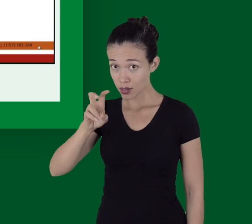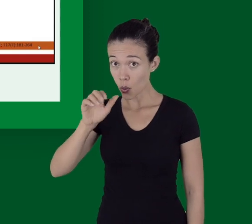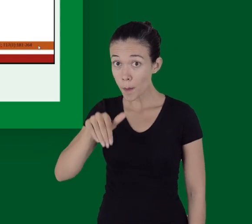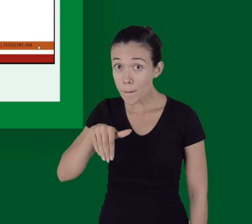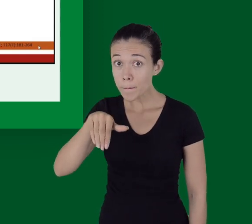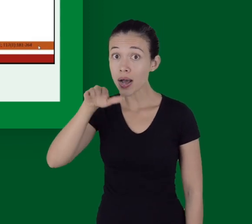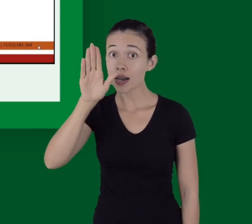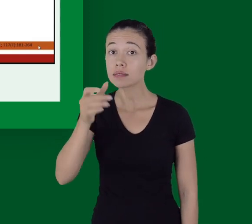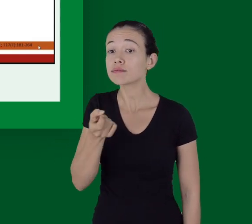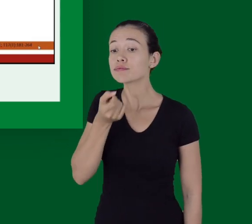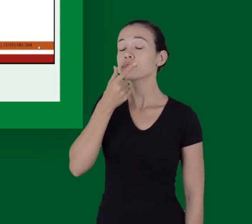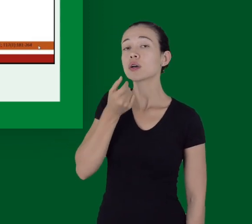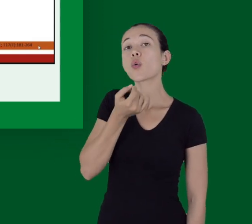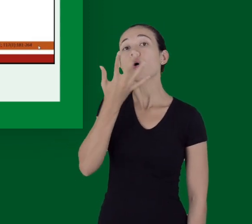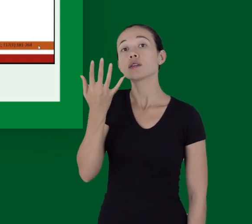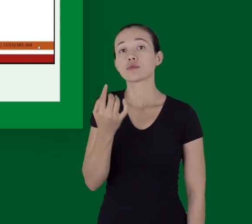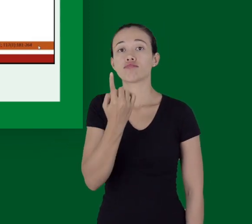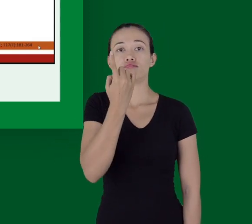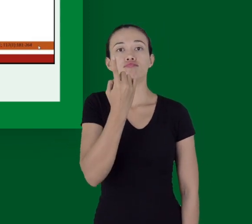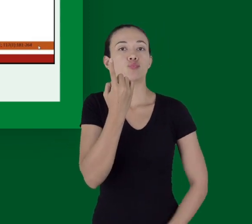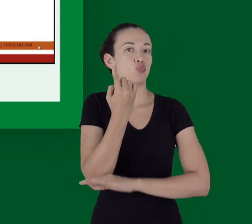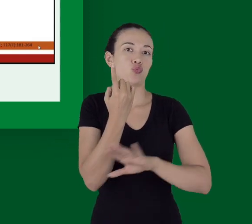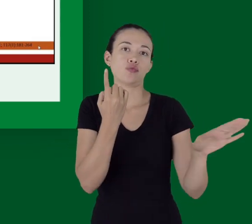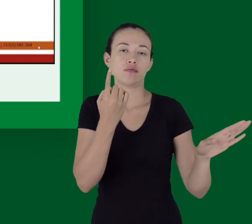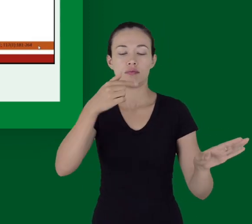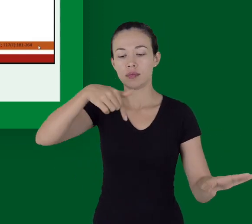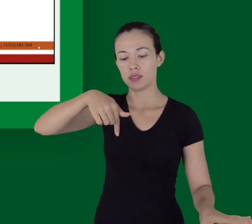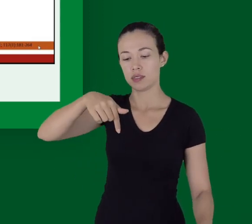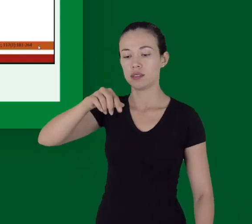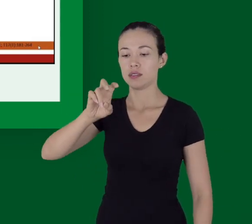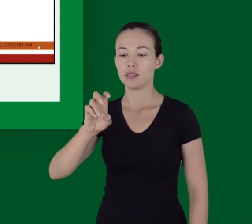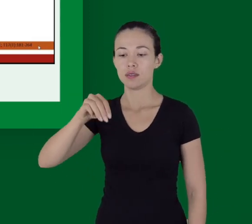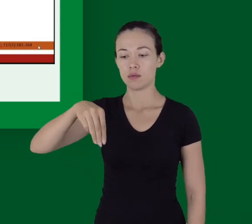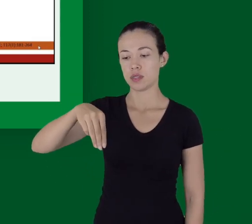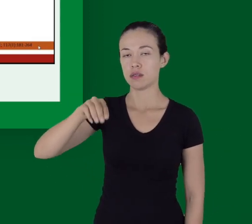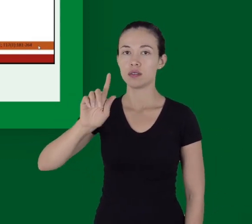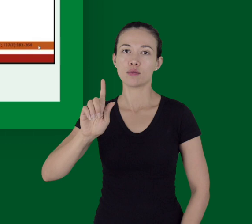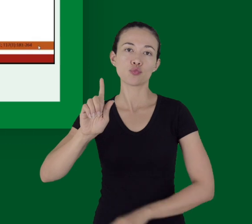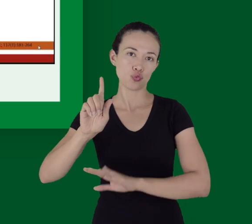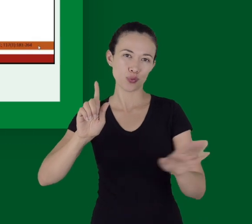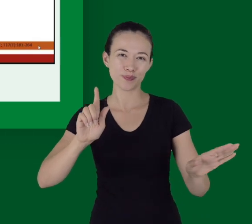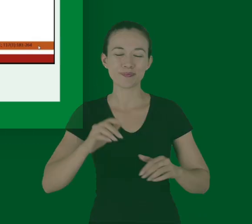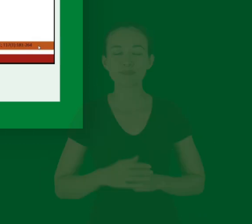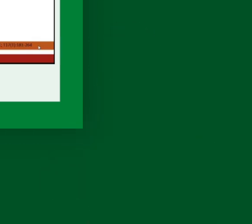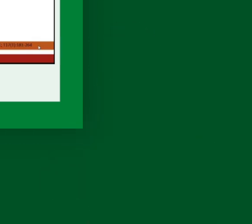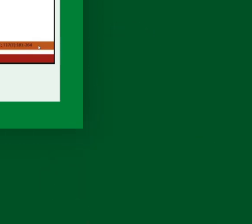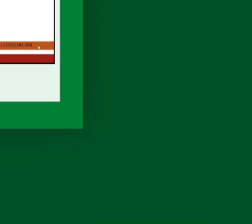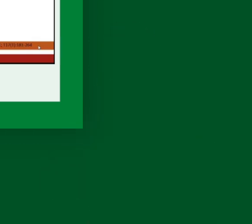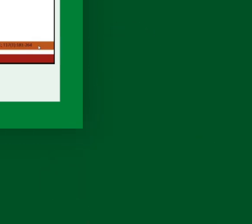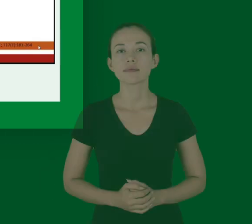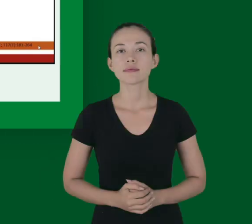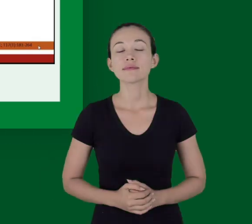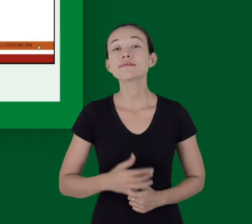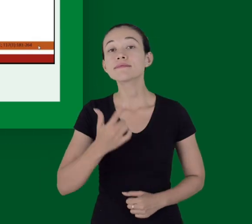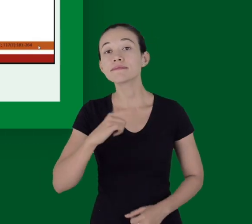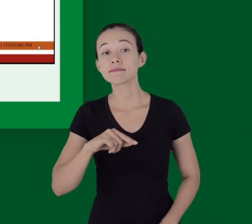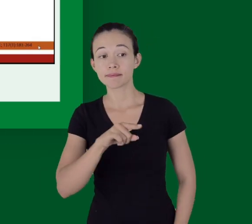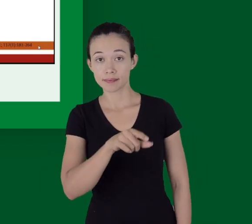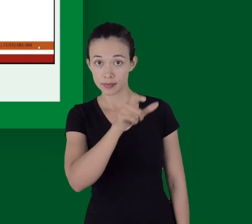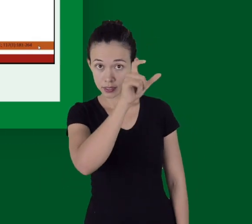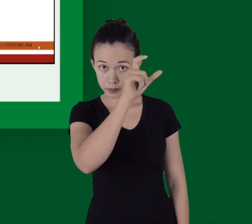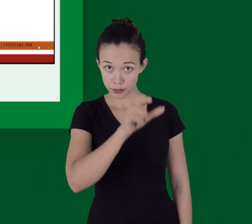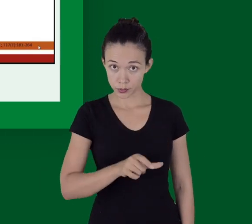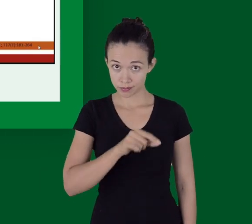E aqueles pacientes que vão para angioplastia, que não é o caso do SUS, a maioria dos pacientes do particular,